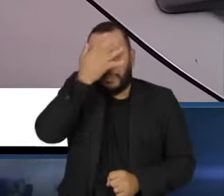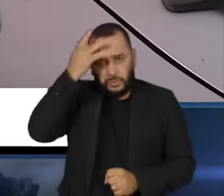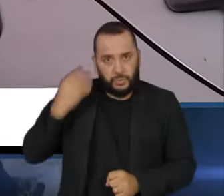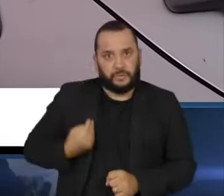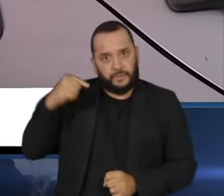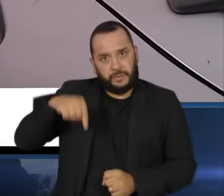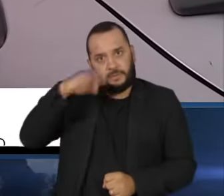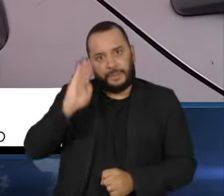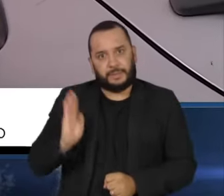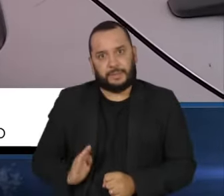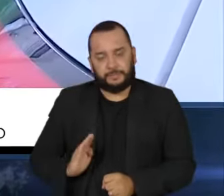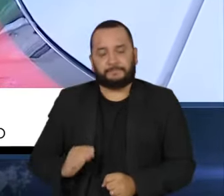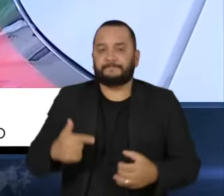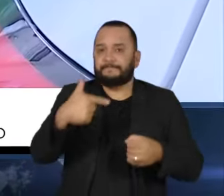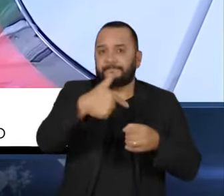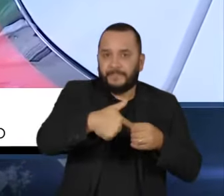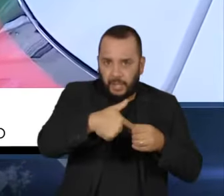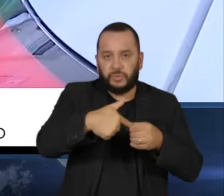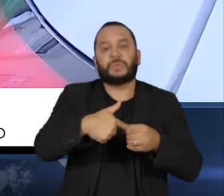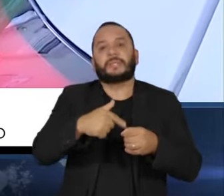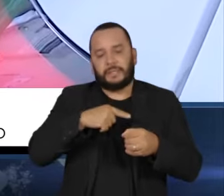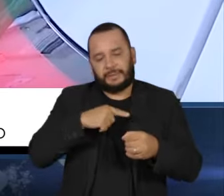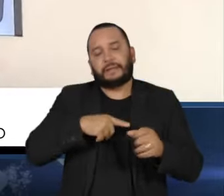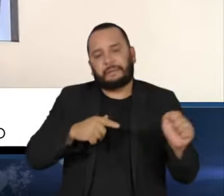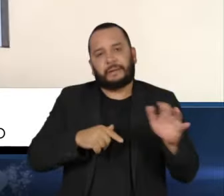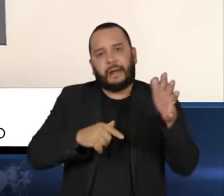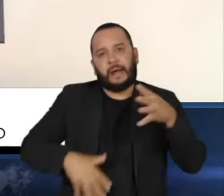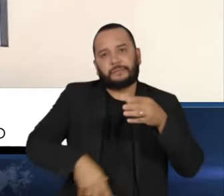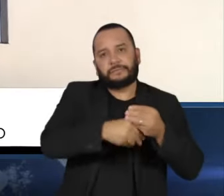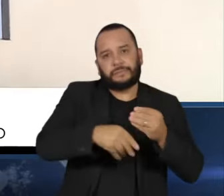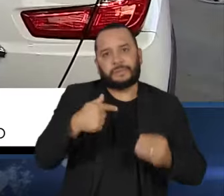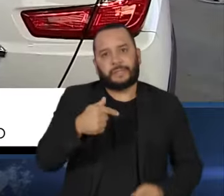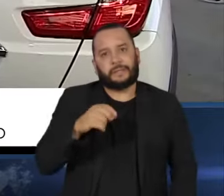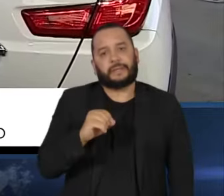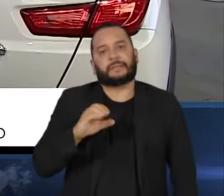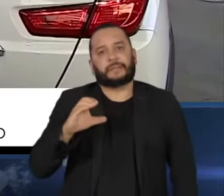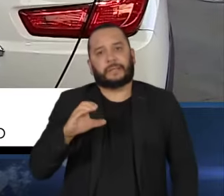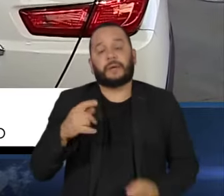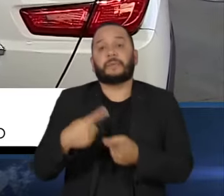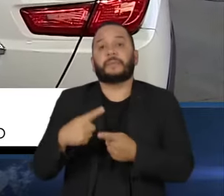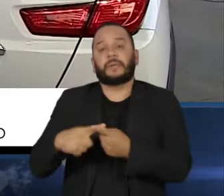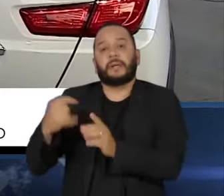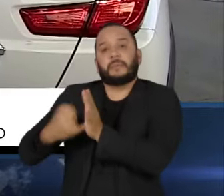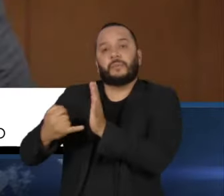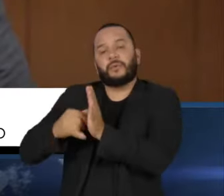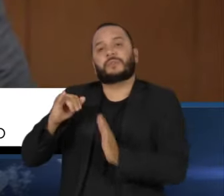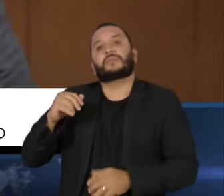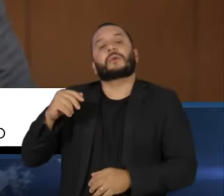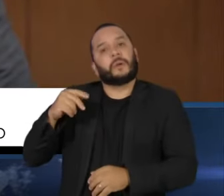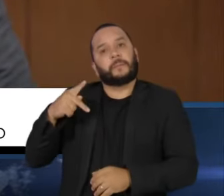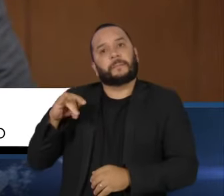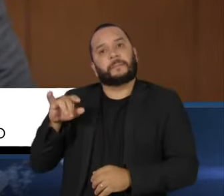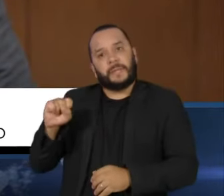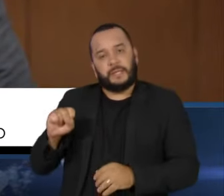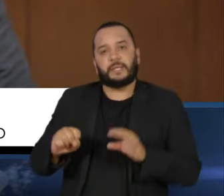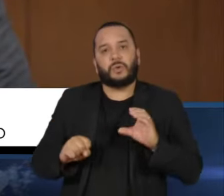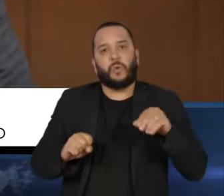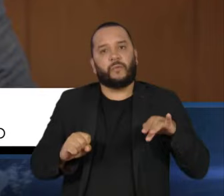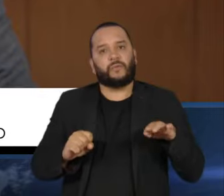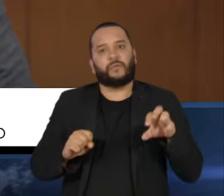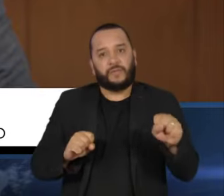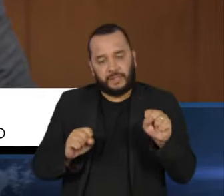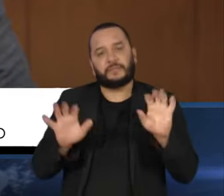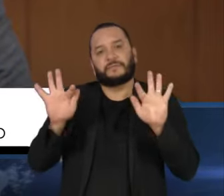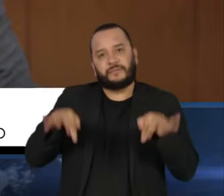do litro da gasolina deve ter acréscimo de 70 centavos com fim da isenção do PIS e do COFINS em 1º de janeiro. Medida foi determinada